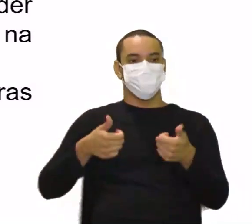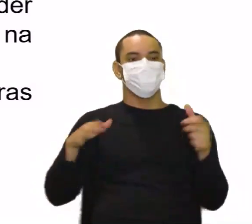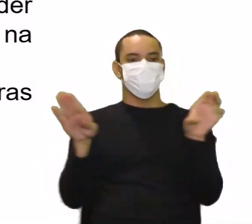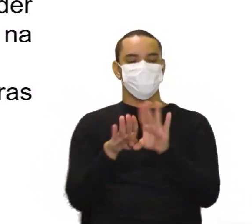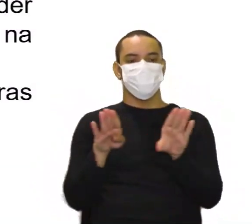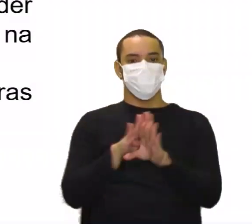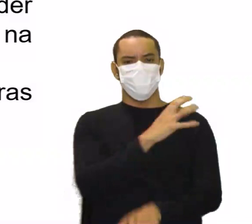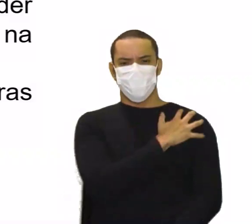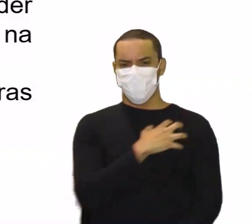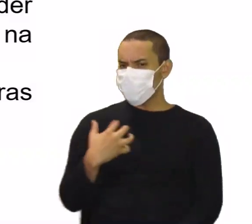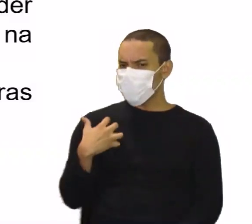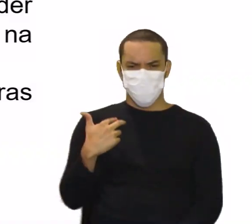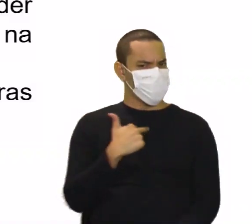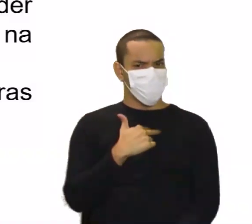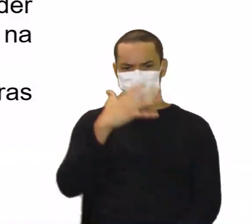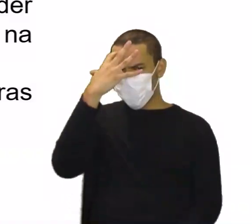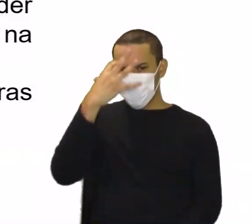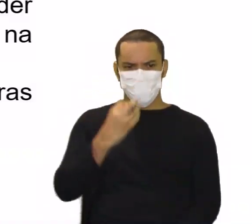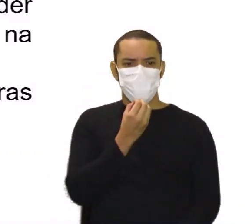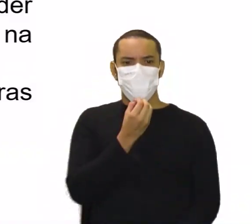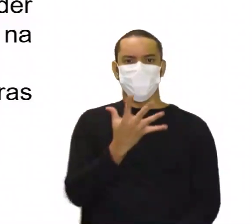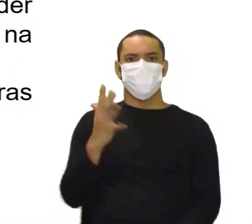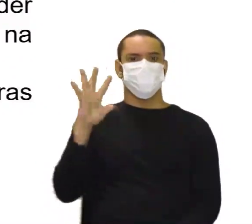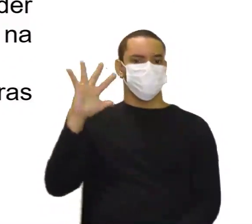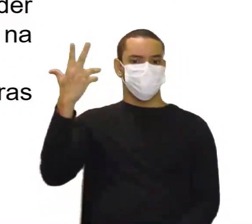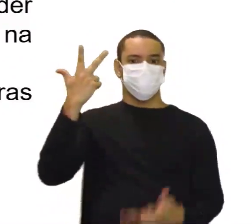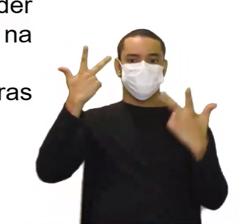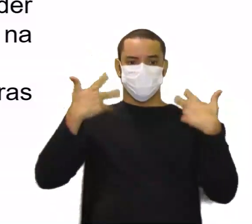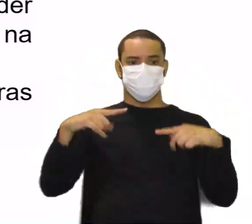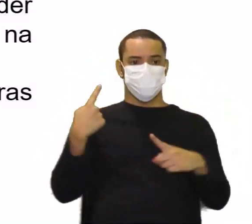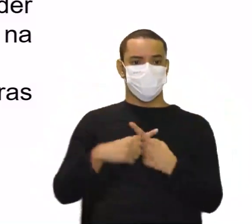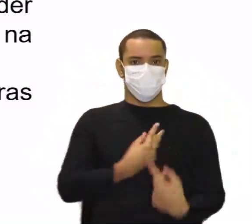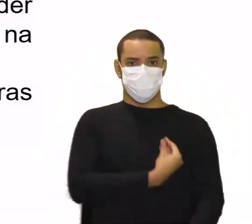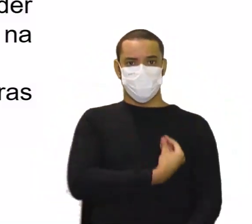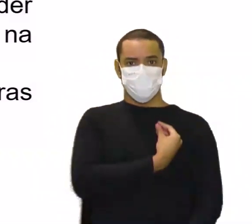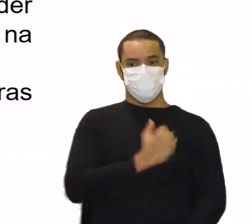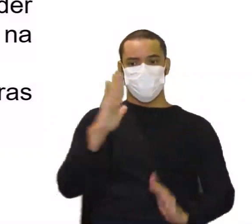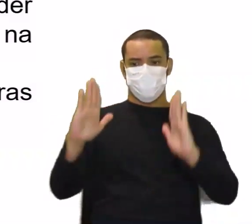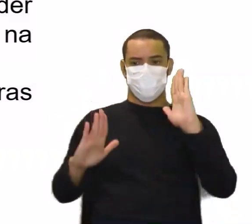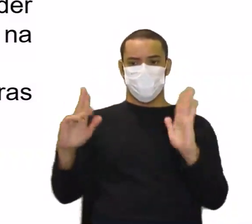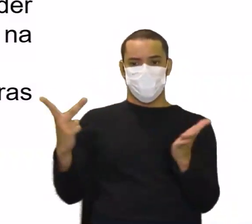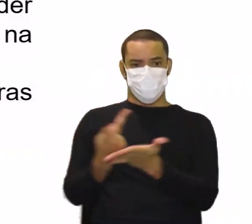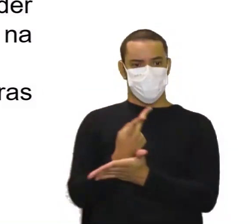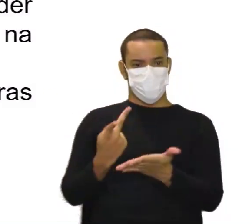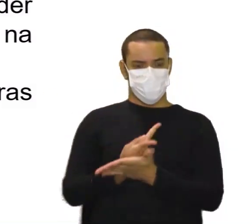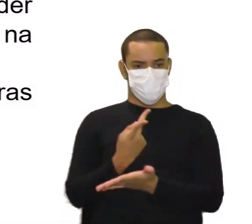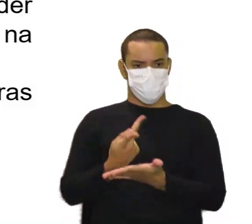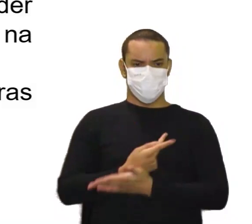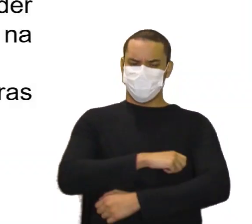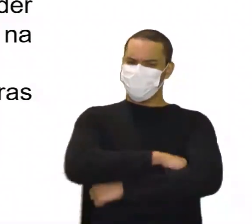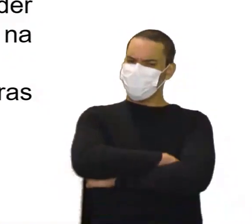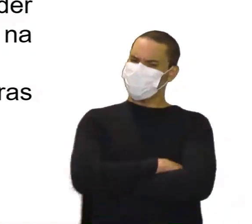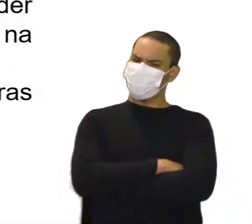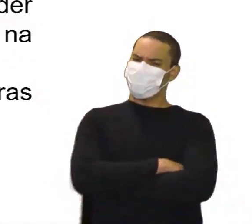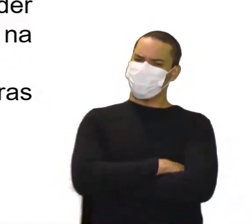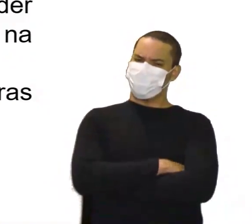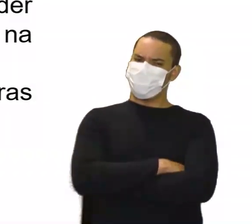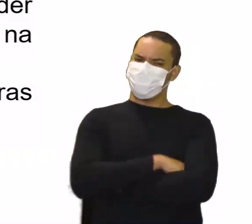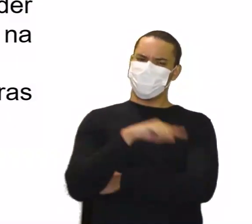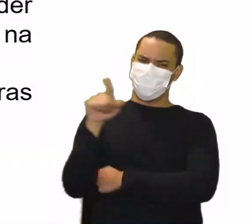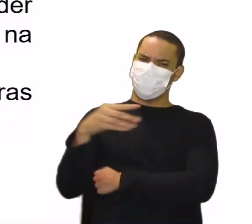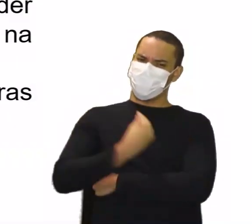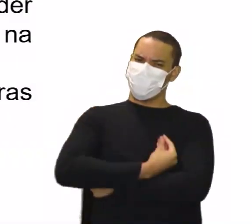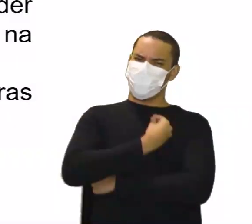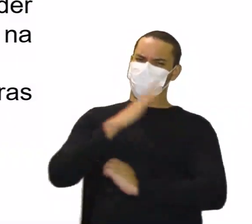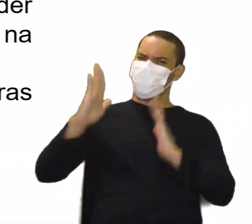poderia compreender bem os fenômenos naturais, pois viveu na época errada. Nossa, aí até o cara está errado porque viveu